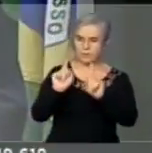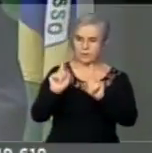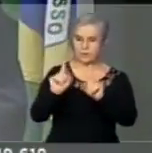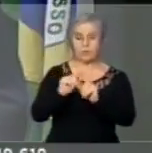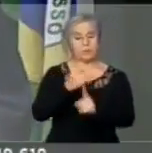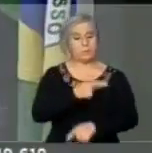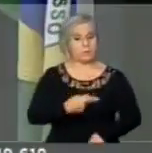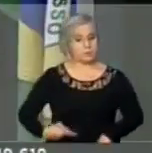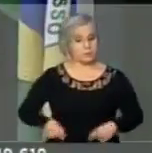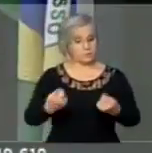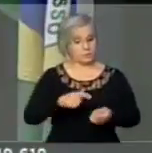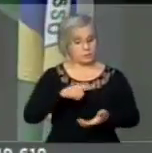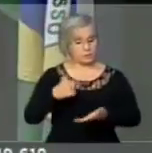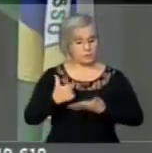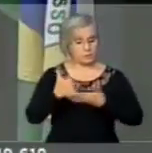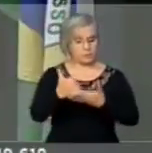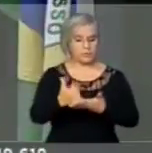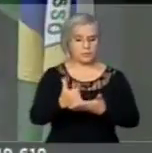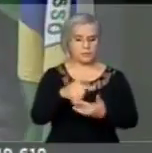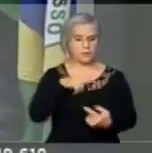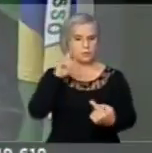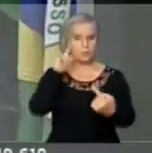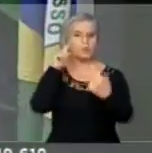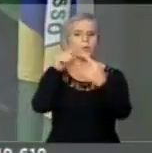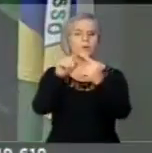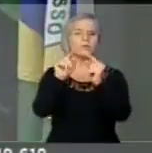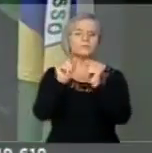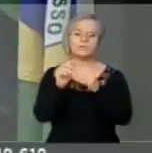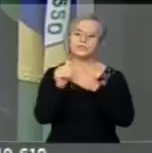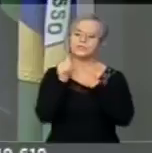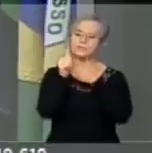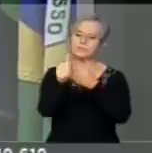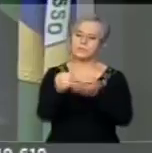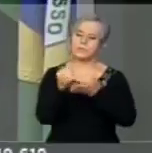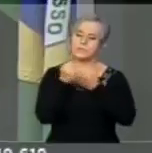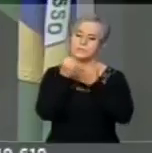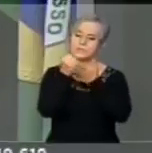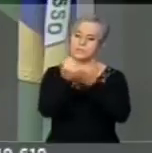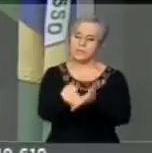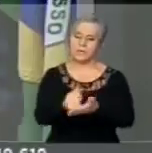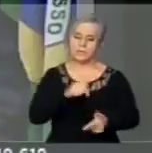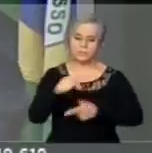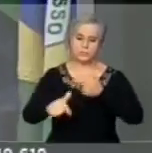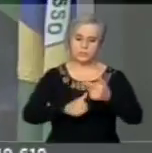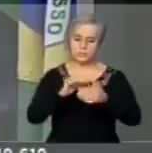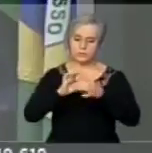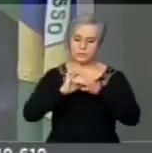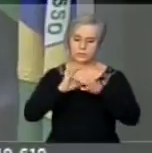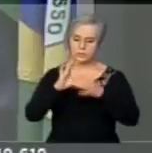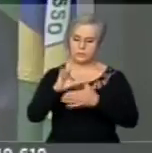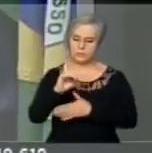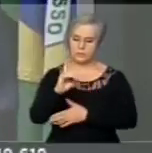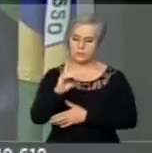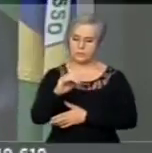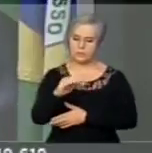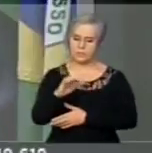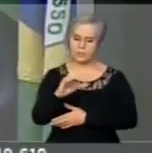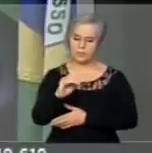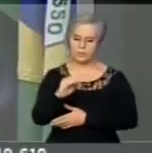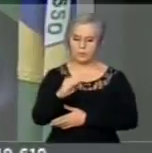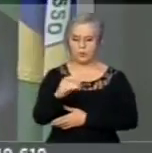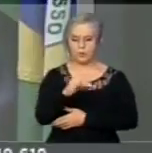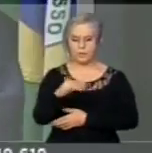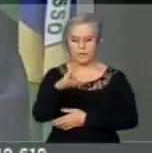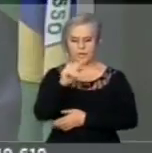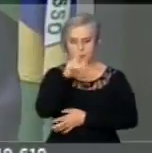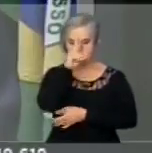exercida com o intuito de garantir o funcionamento democrático do poder, o respeito ao regimento interno e